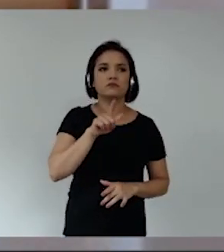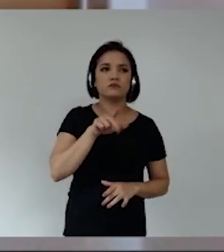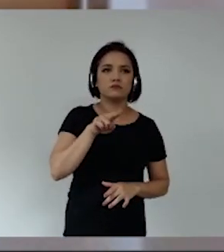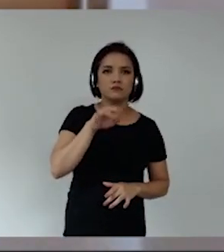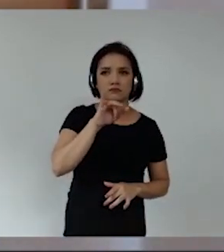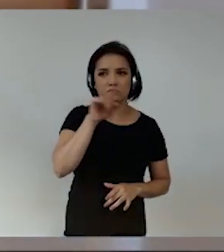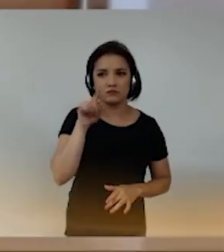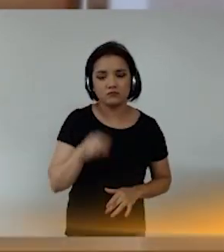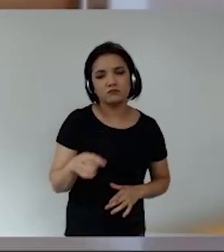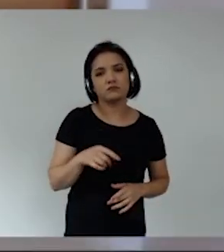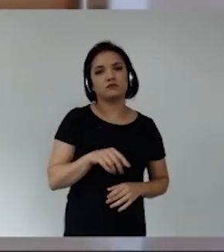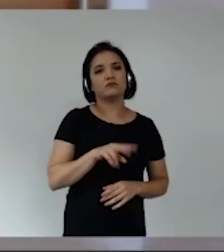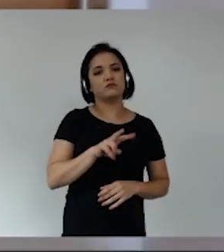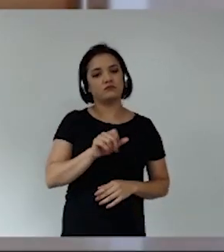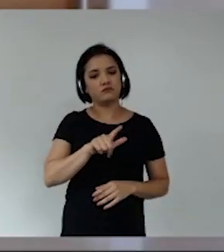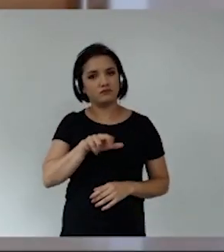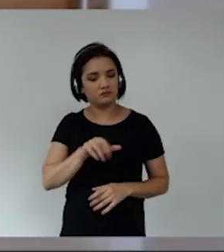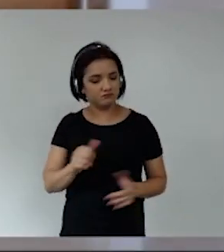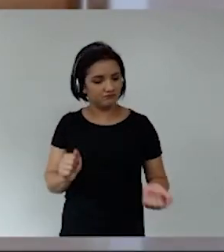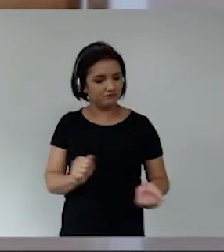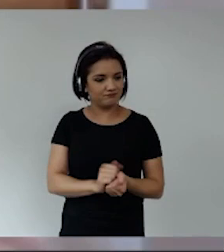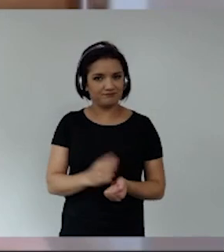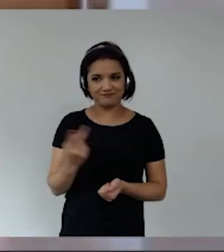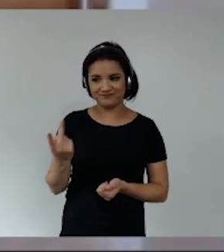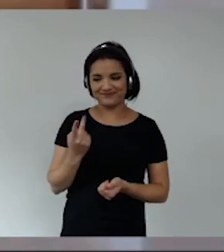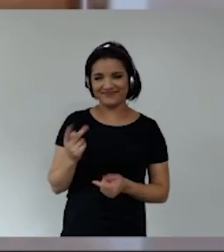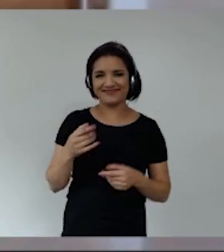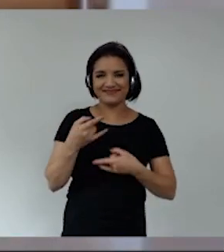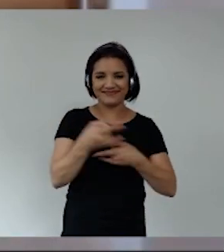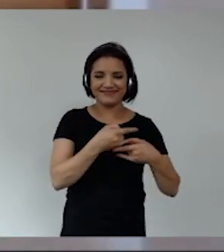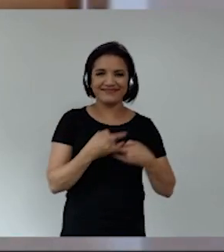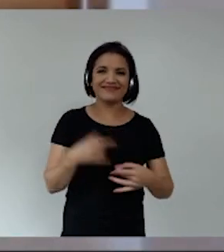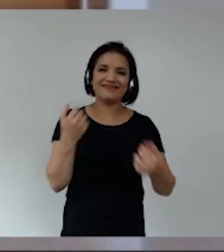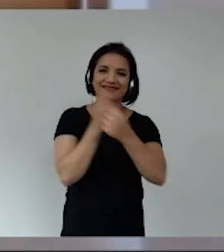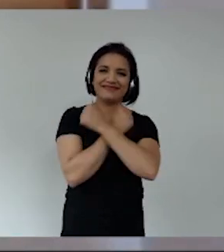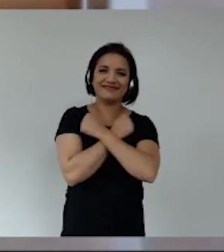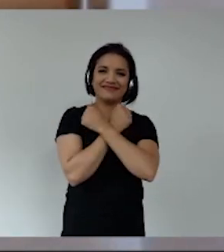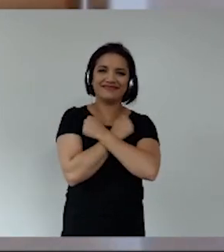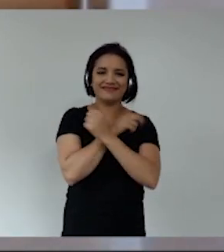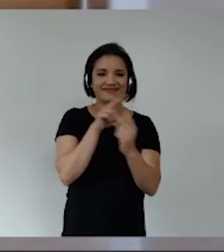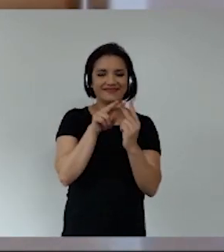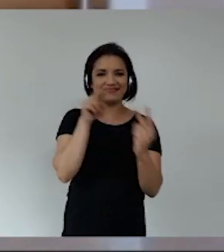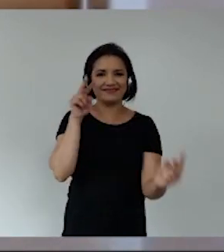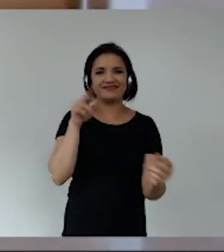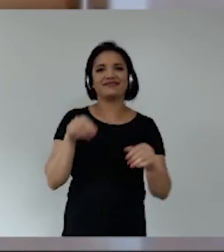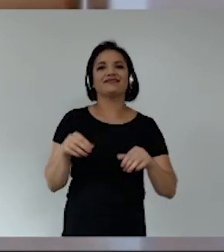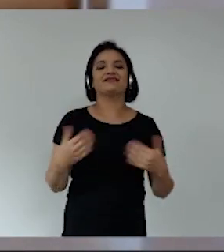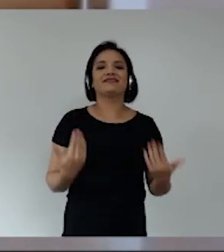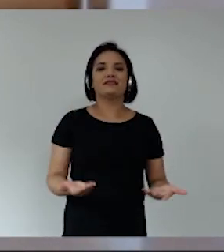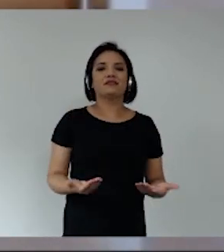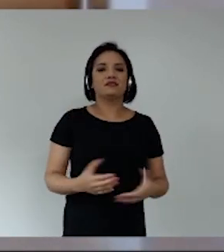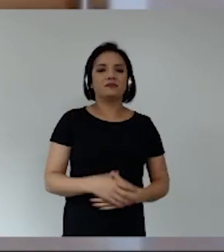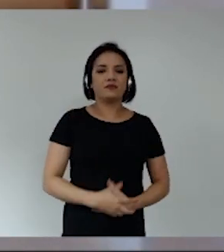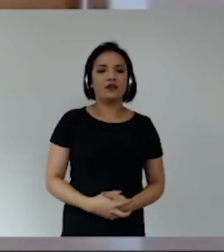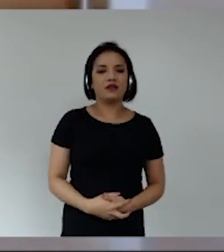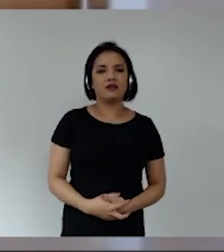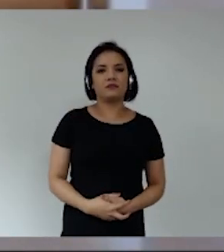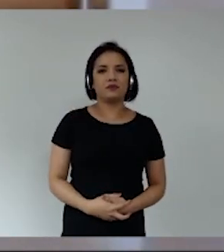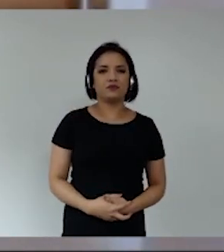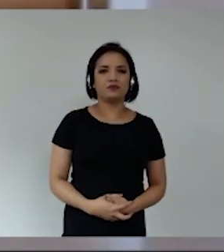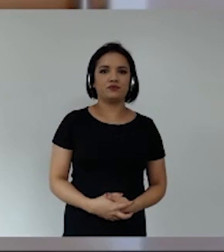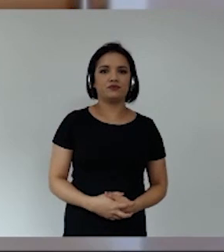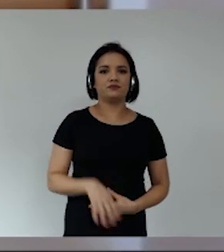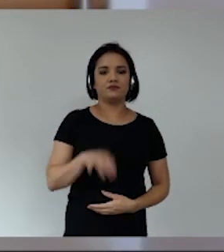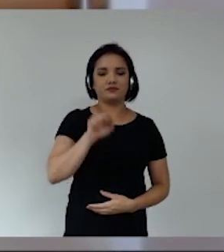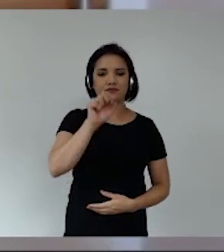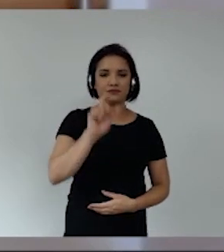que estão aqui comigo nesse painel. Trago um abraço virtual aqui da fria região